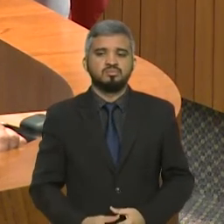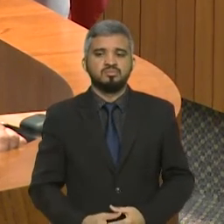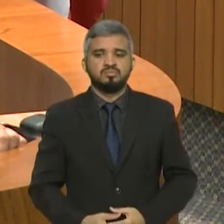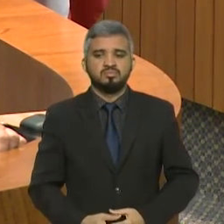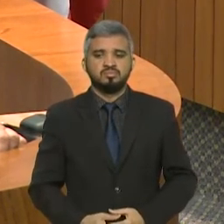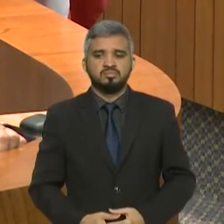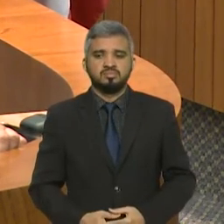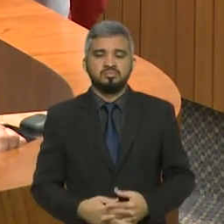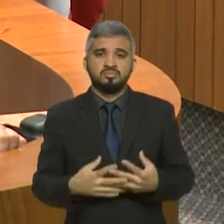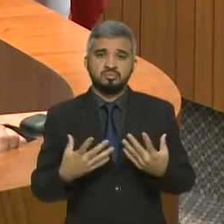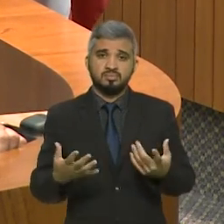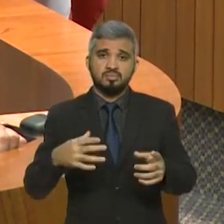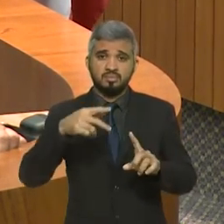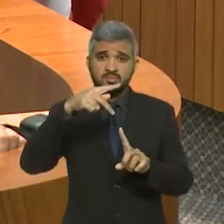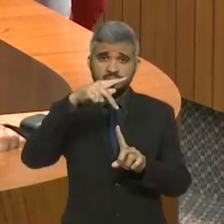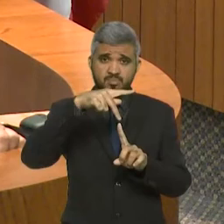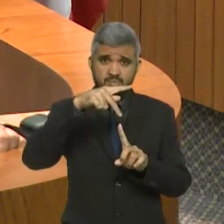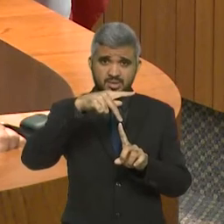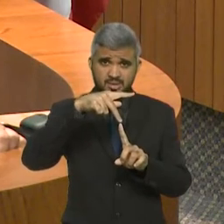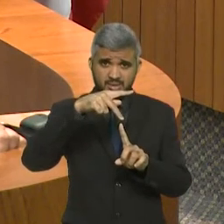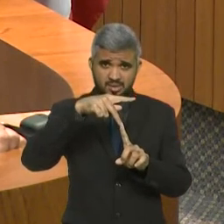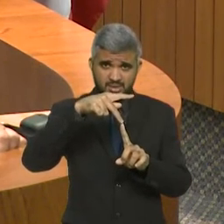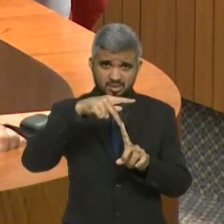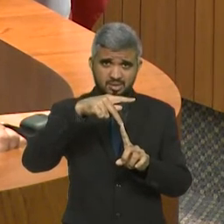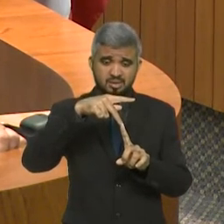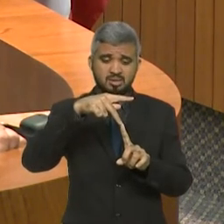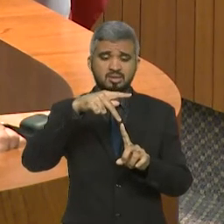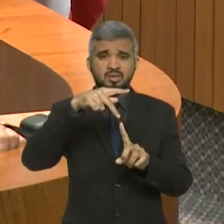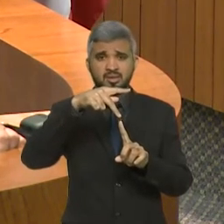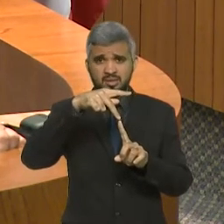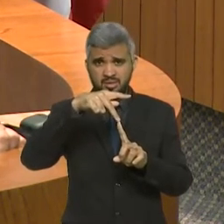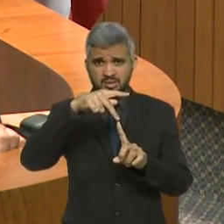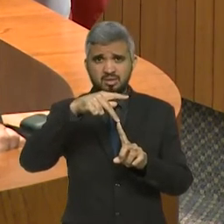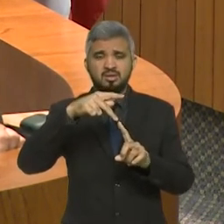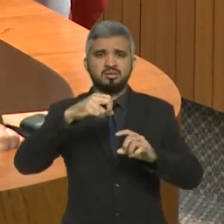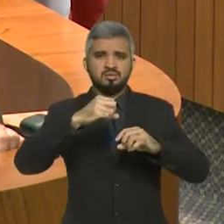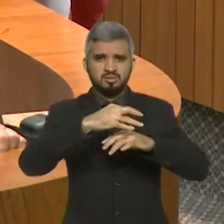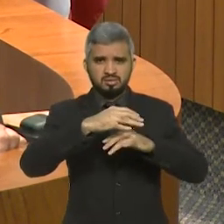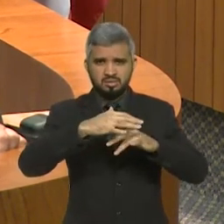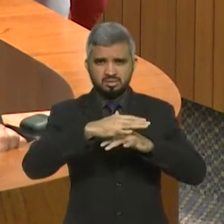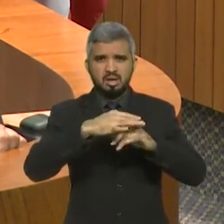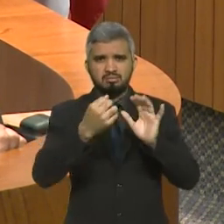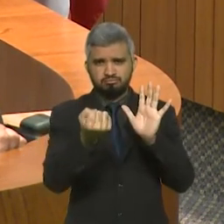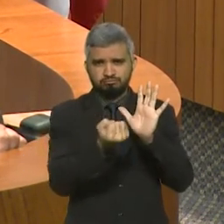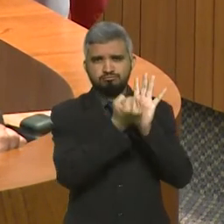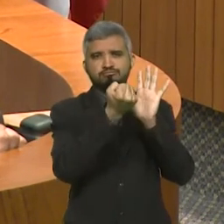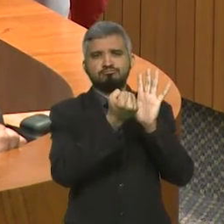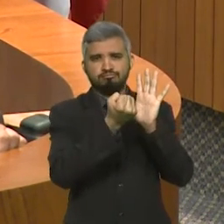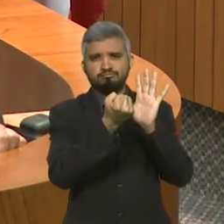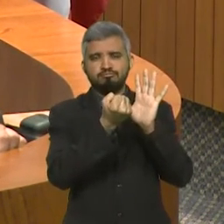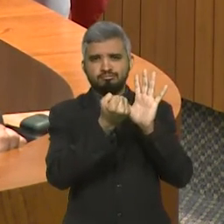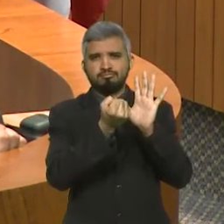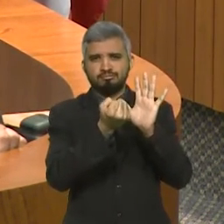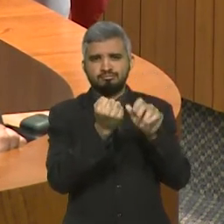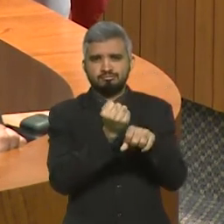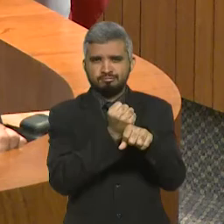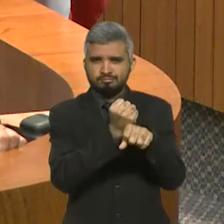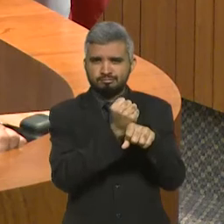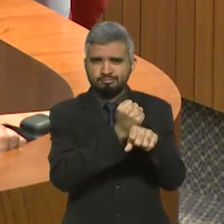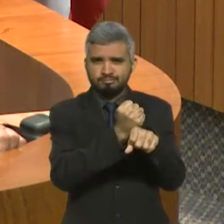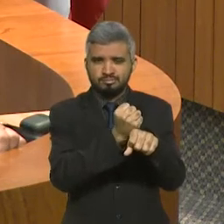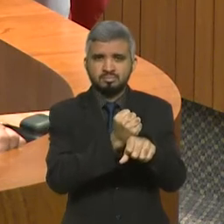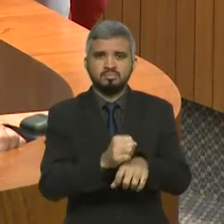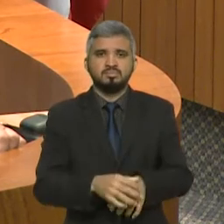Pedreiras, uma cidade histórica, Pedreiras, uma cidade que precisa de oportunidade, mas Pedreiras, deputado Arnaldo, uma cidade rica,